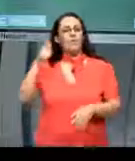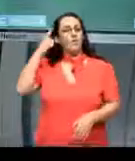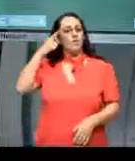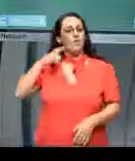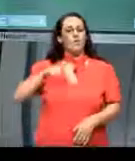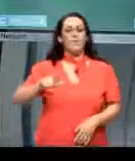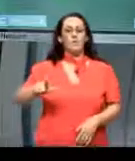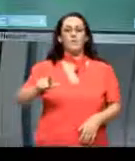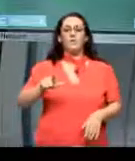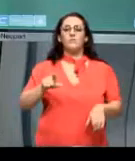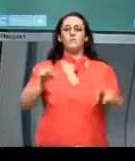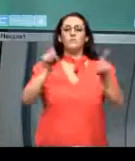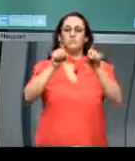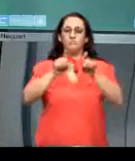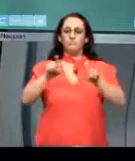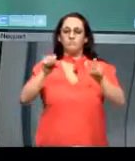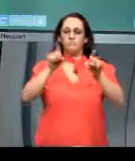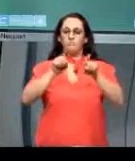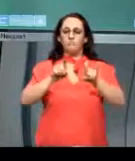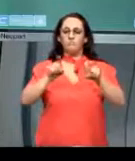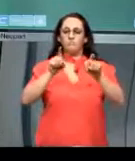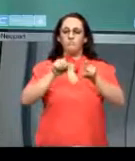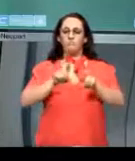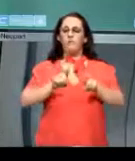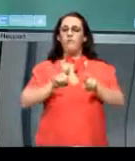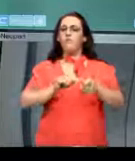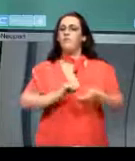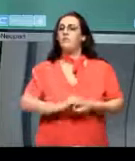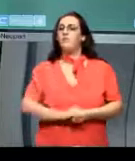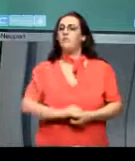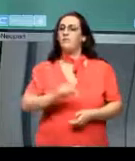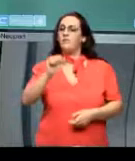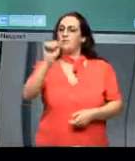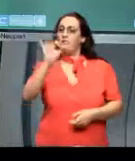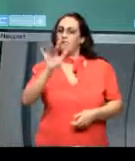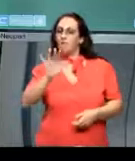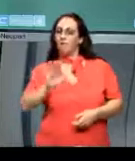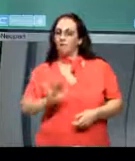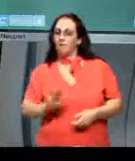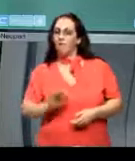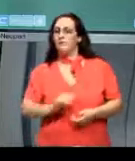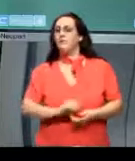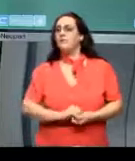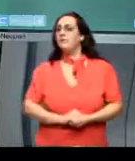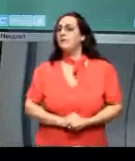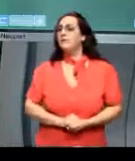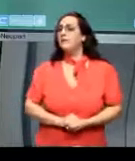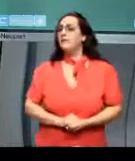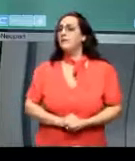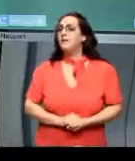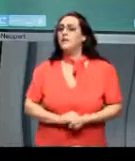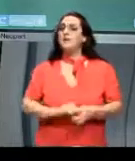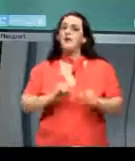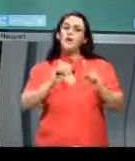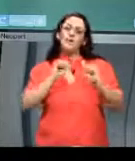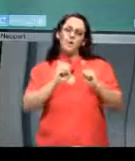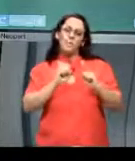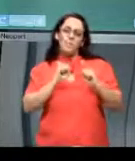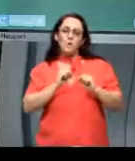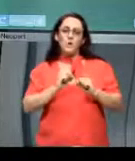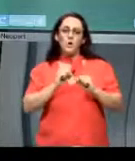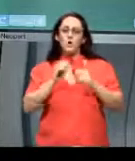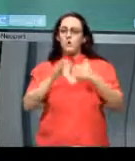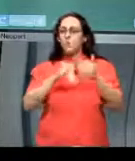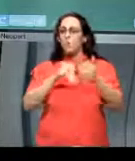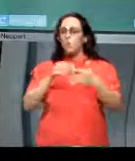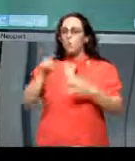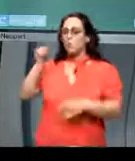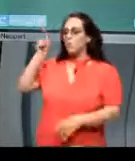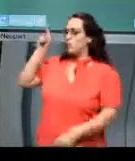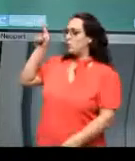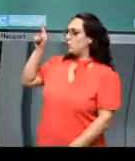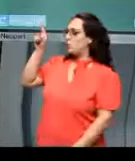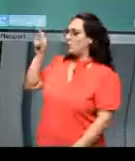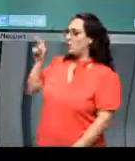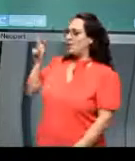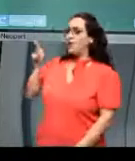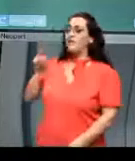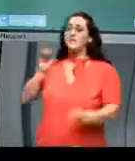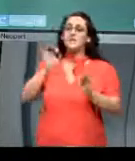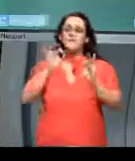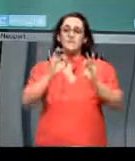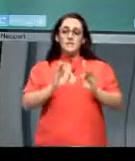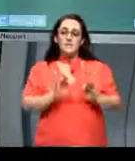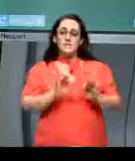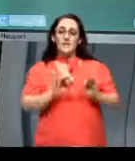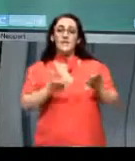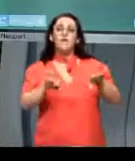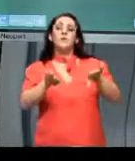é 5 dividido por 2 em forma de fração, ou em forma de divisão, ou em forma